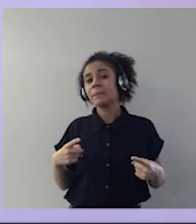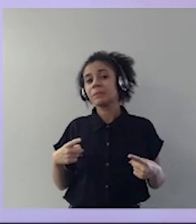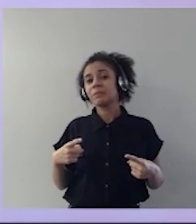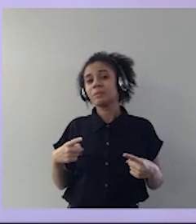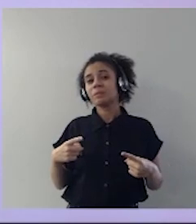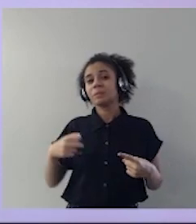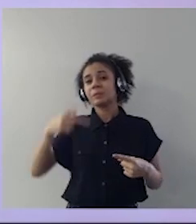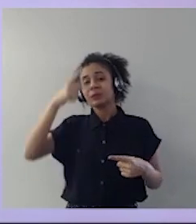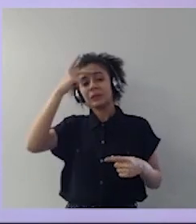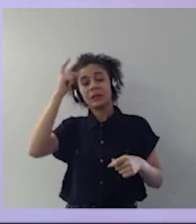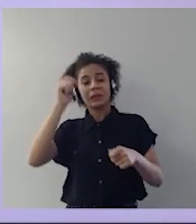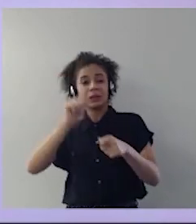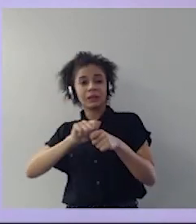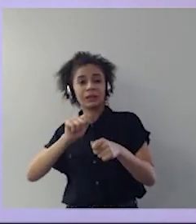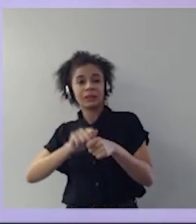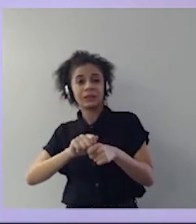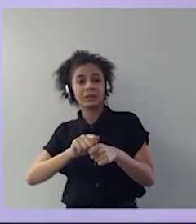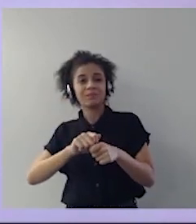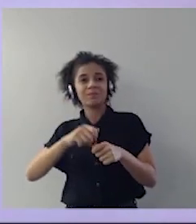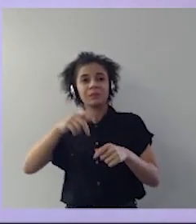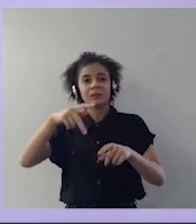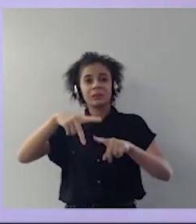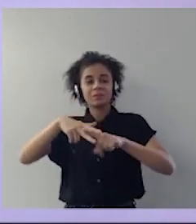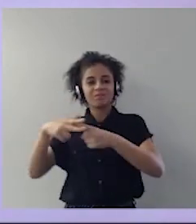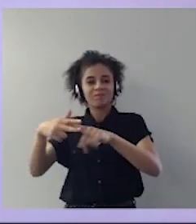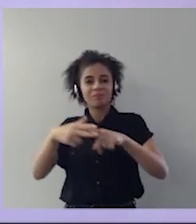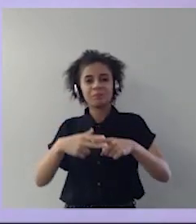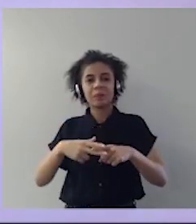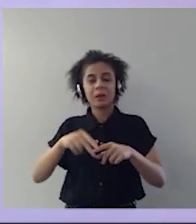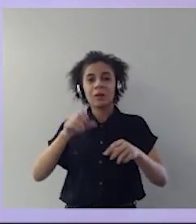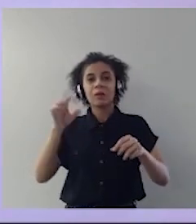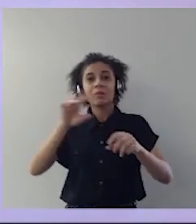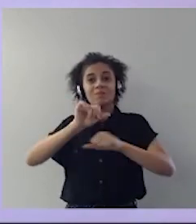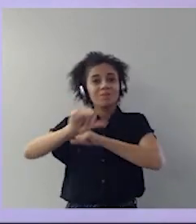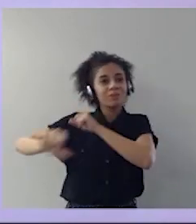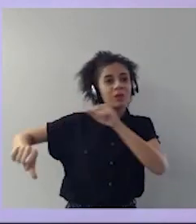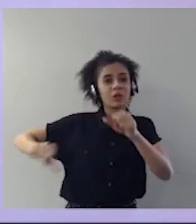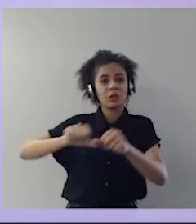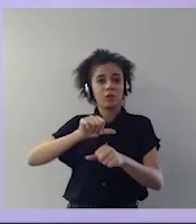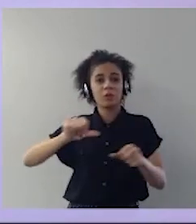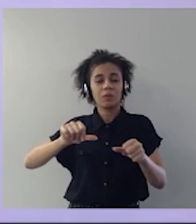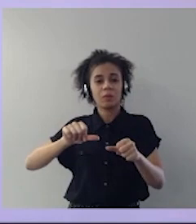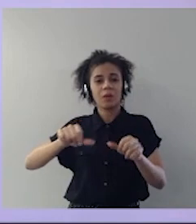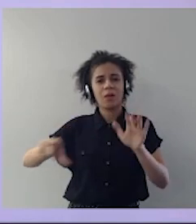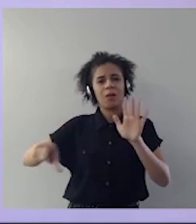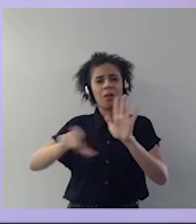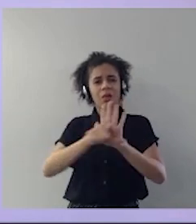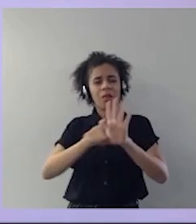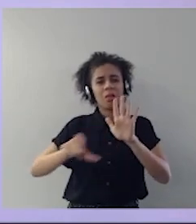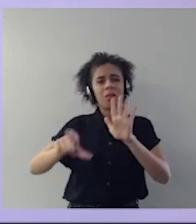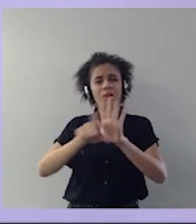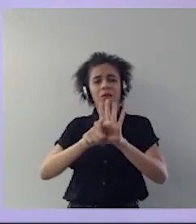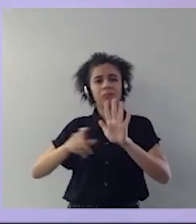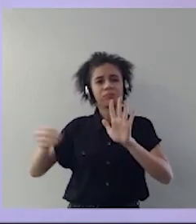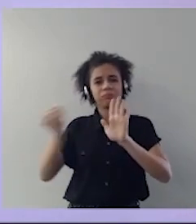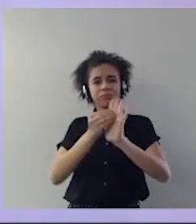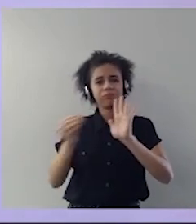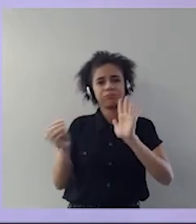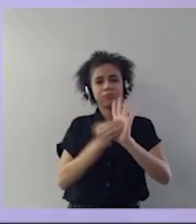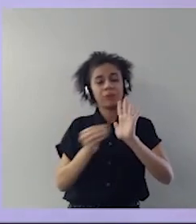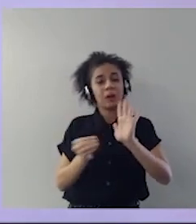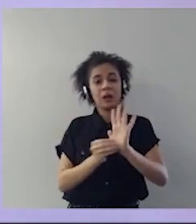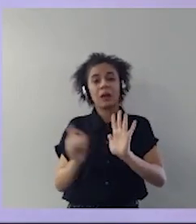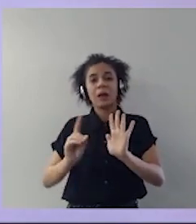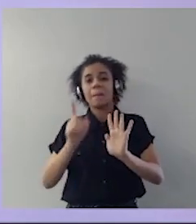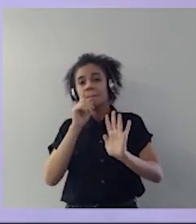atos regulamentares editados de forma inovadora. Decretos e portarias que não nascem, vejam